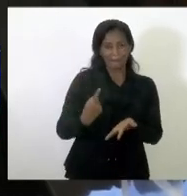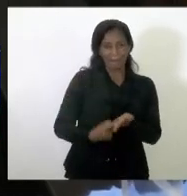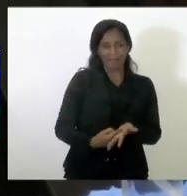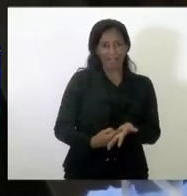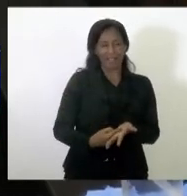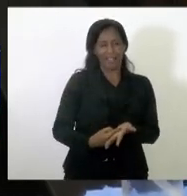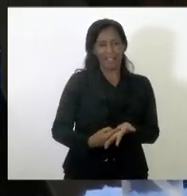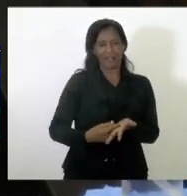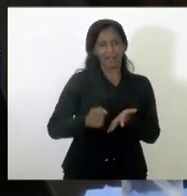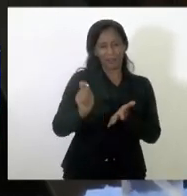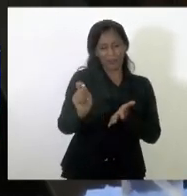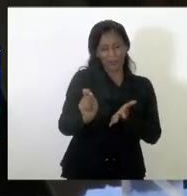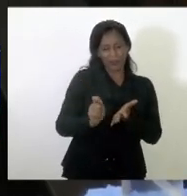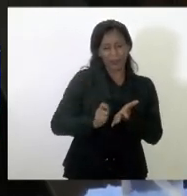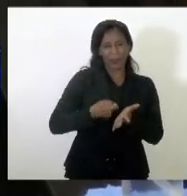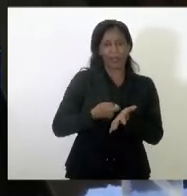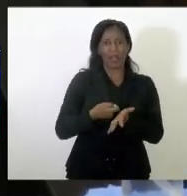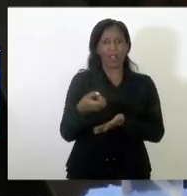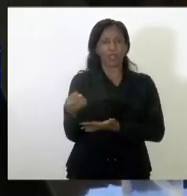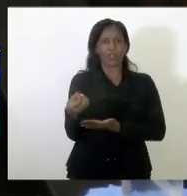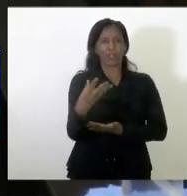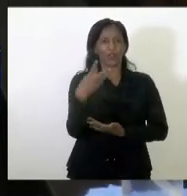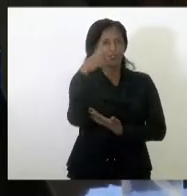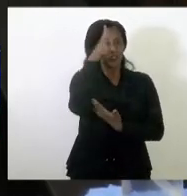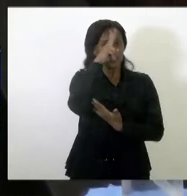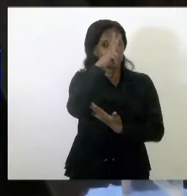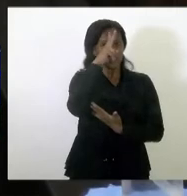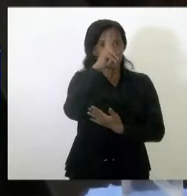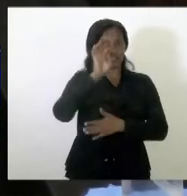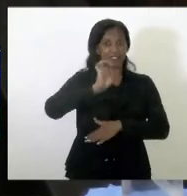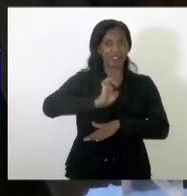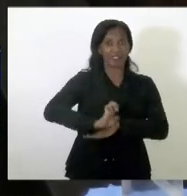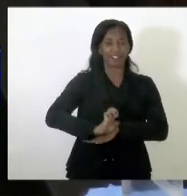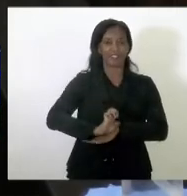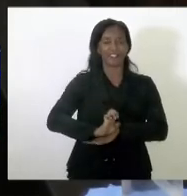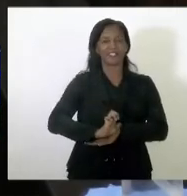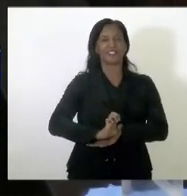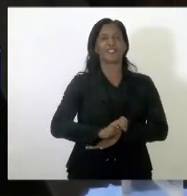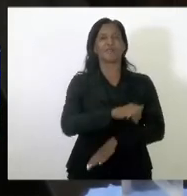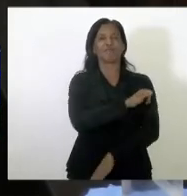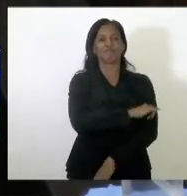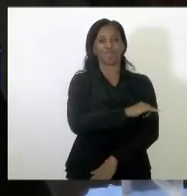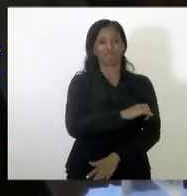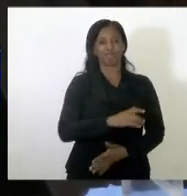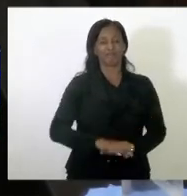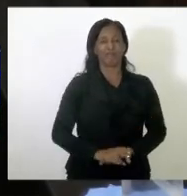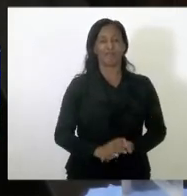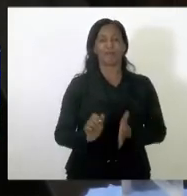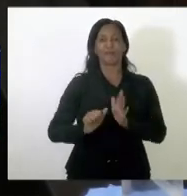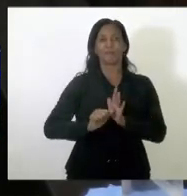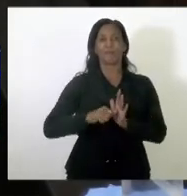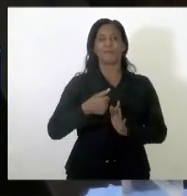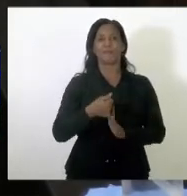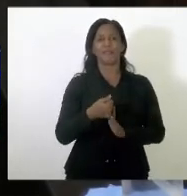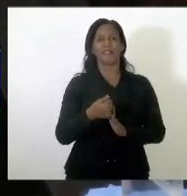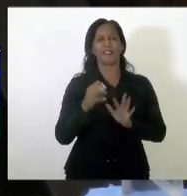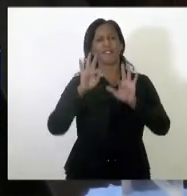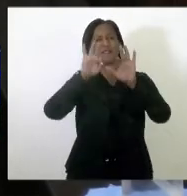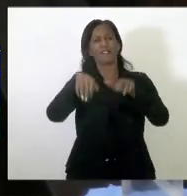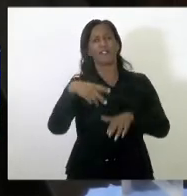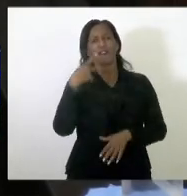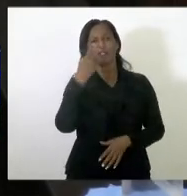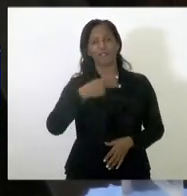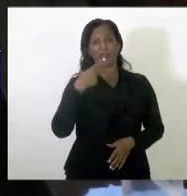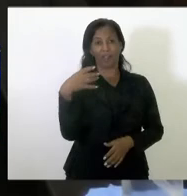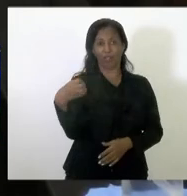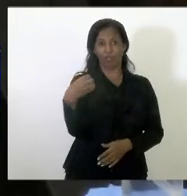nova página da história do Legislativo do Rio de Janeiro. Então, faço aqui esse registro da minha primeira intervenção no expediente final